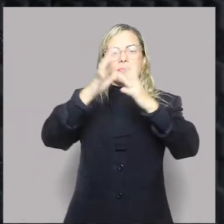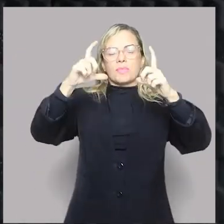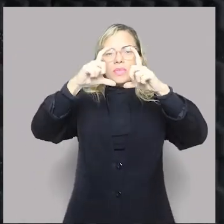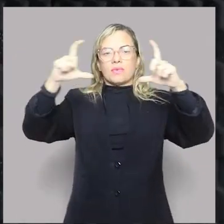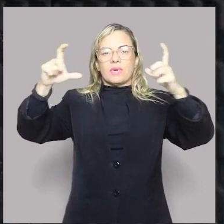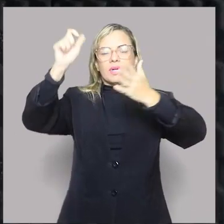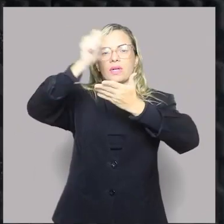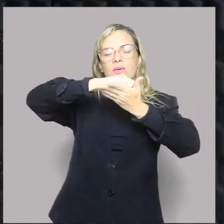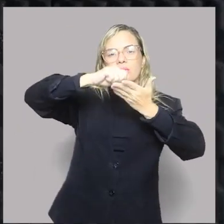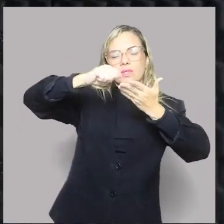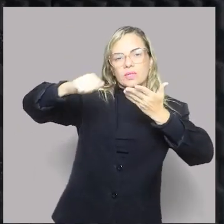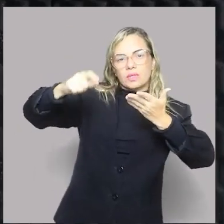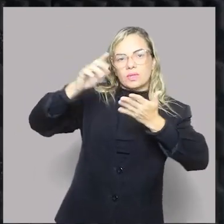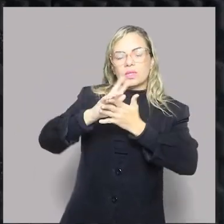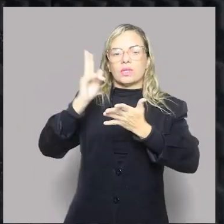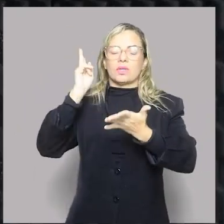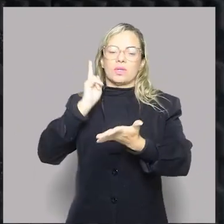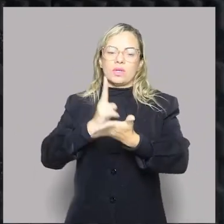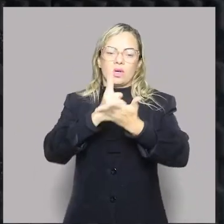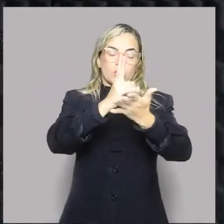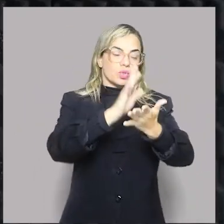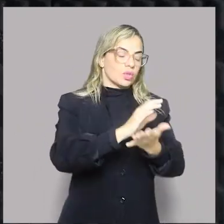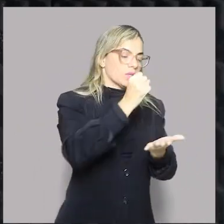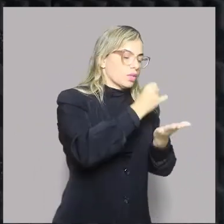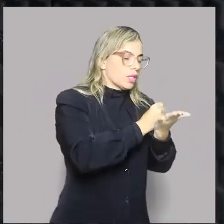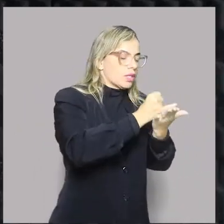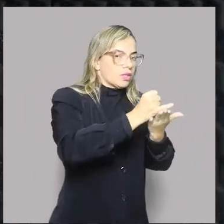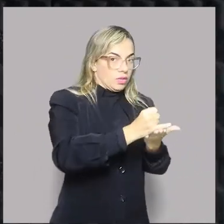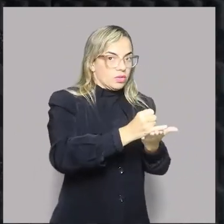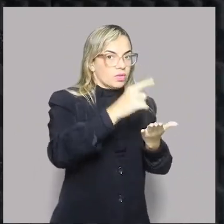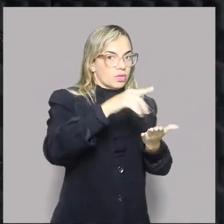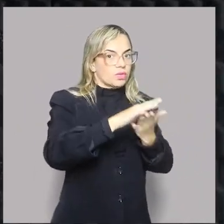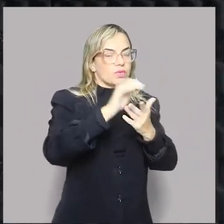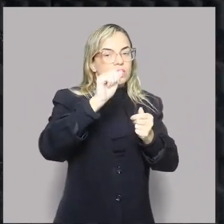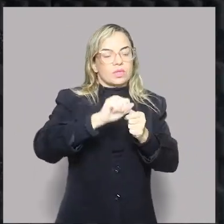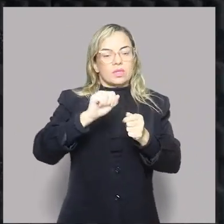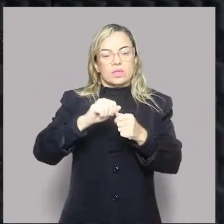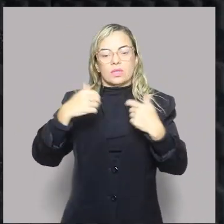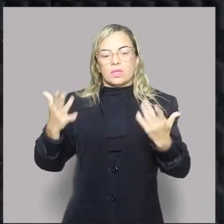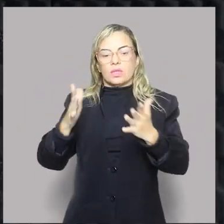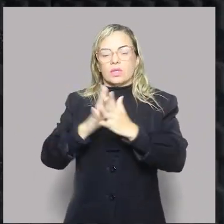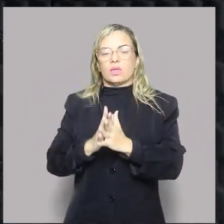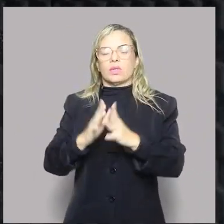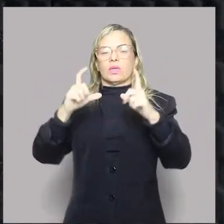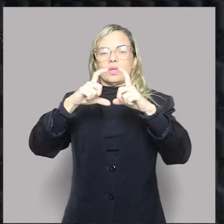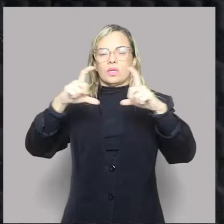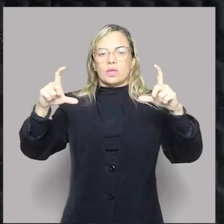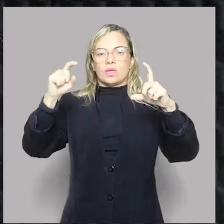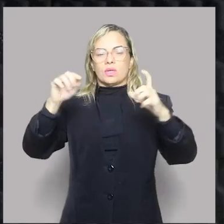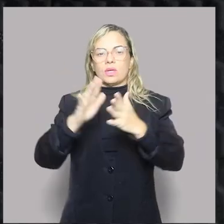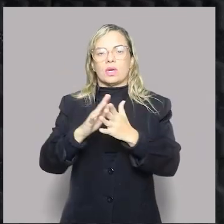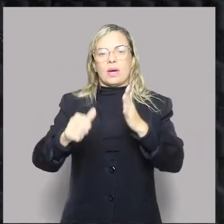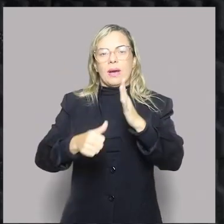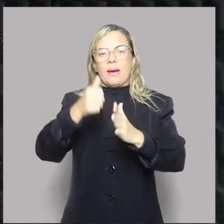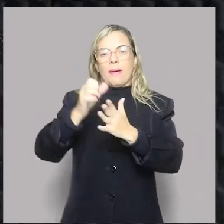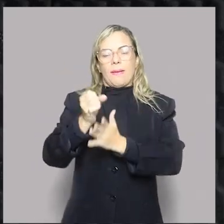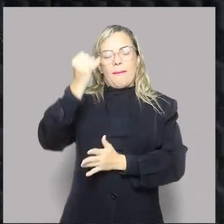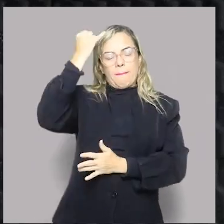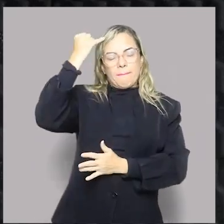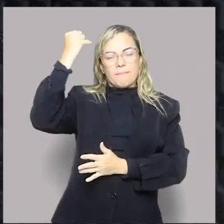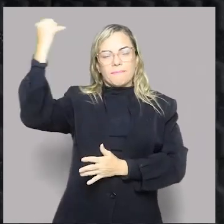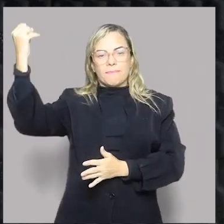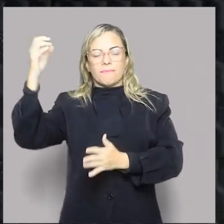sem ter nenhuma noção para onde ele vai chegar, e aí é necessário que você cumpra uma coisa chamada